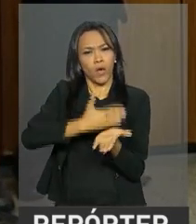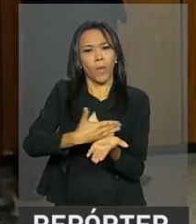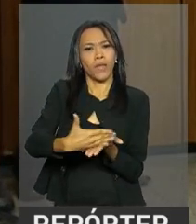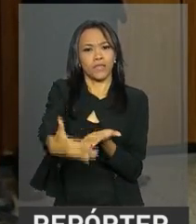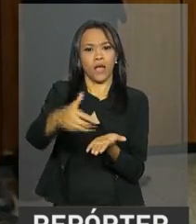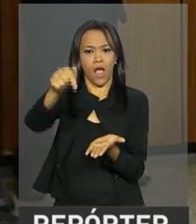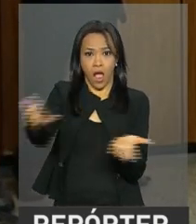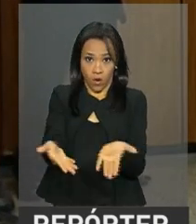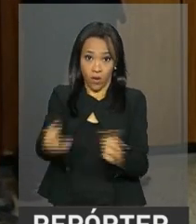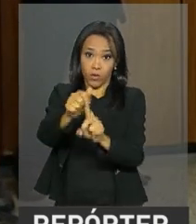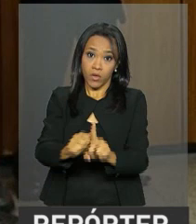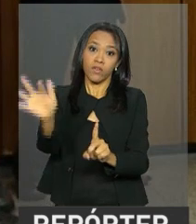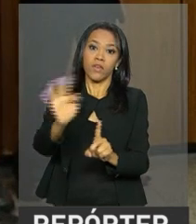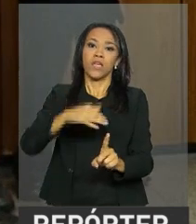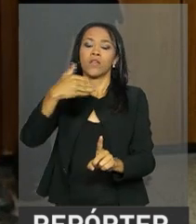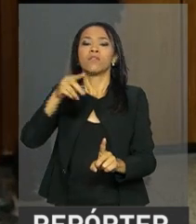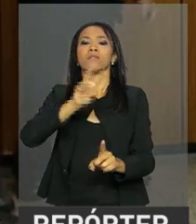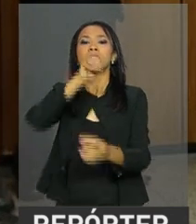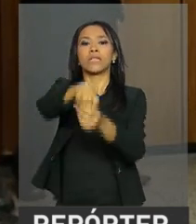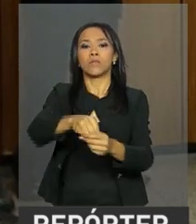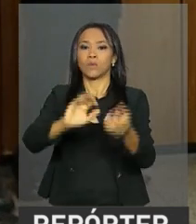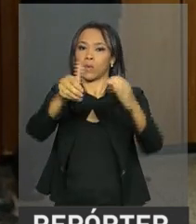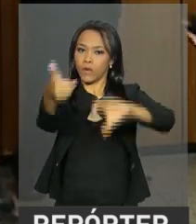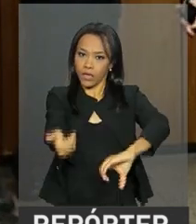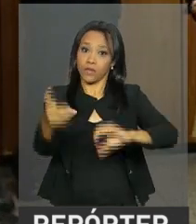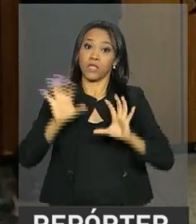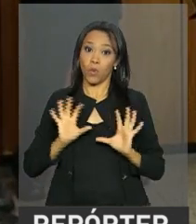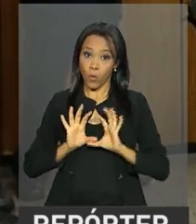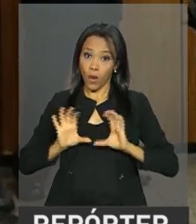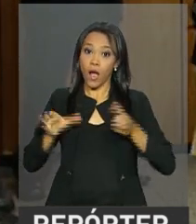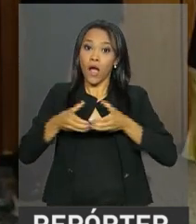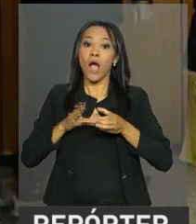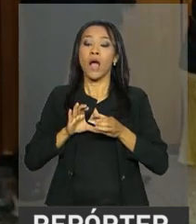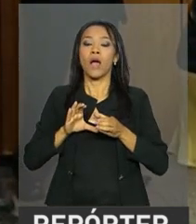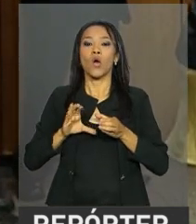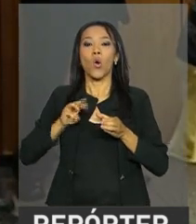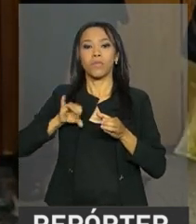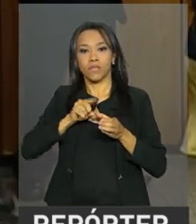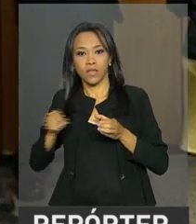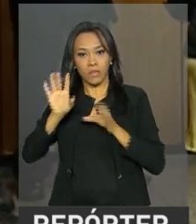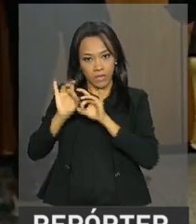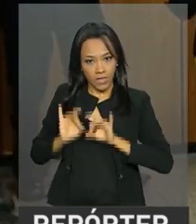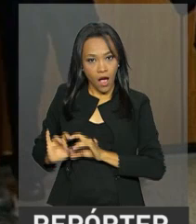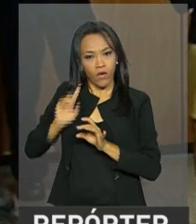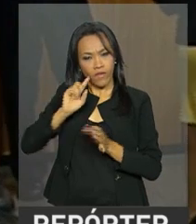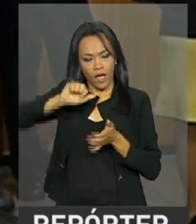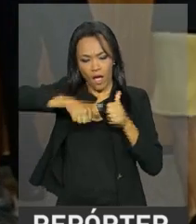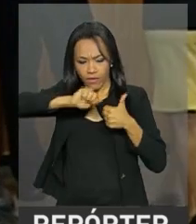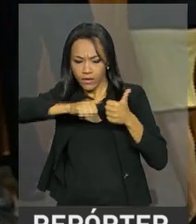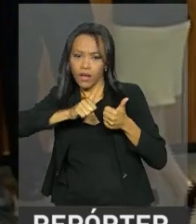agora em fevereiro a previsão é que a comissão especial que vai analisar a proposta na câmara dos deputados seja